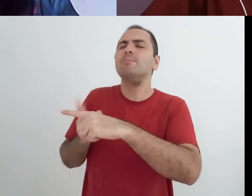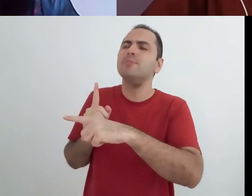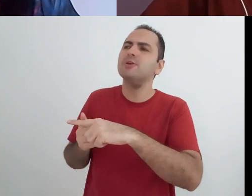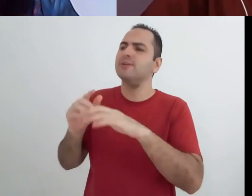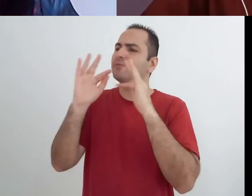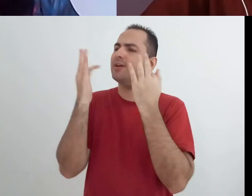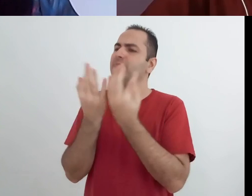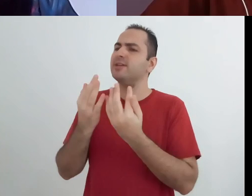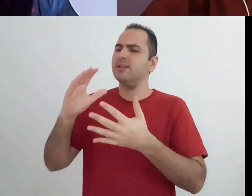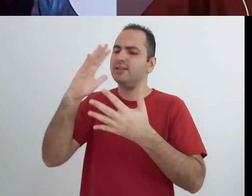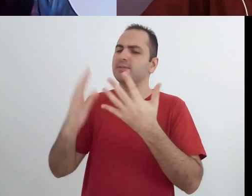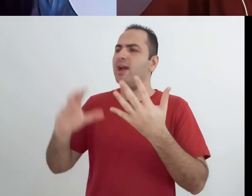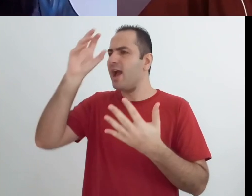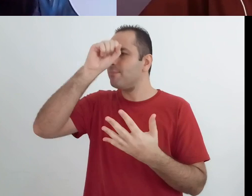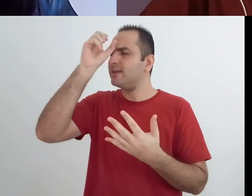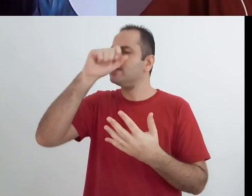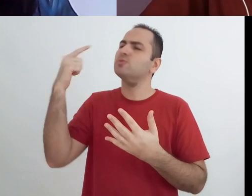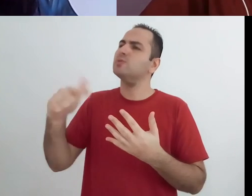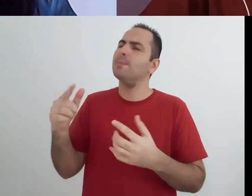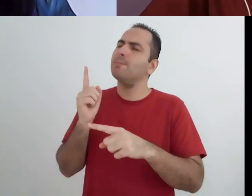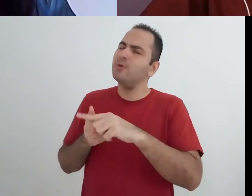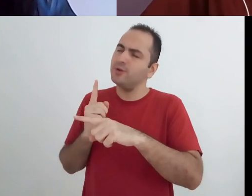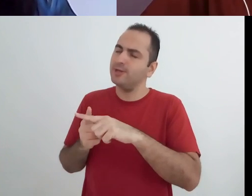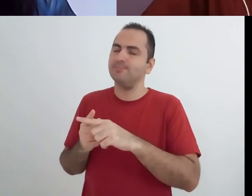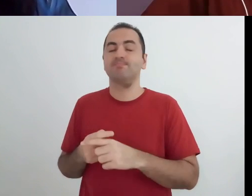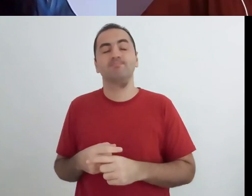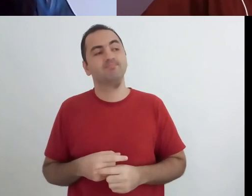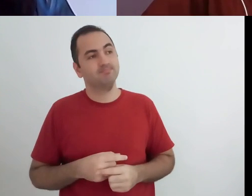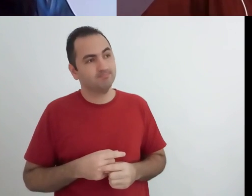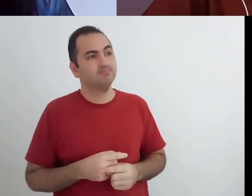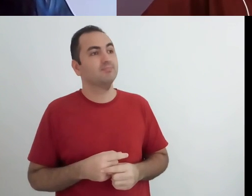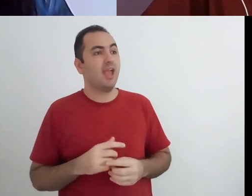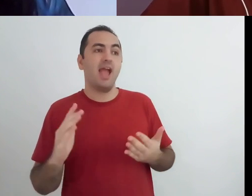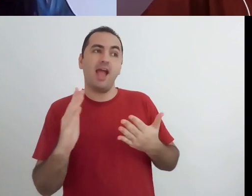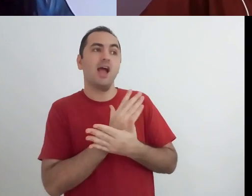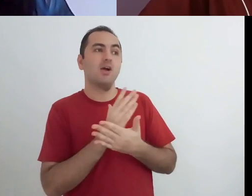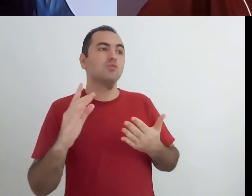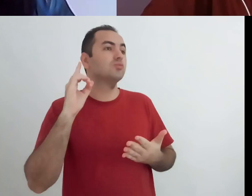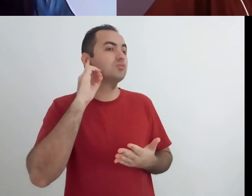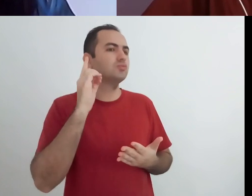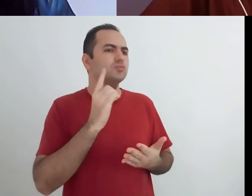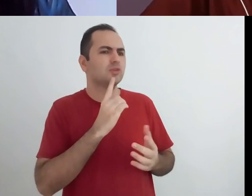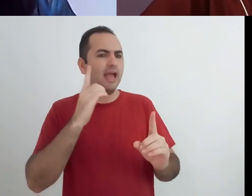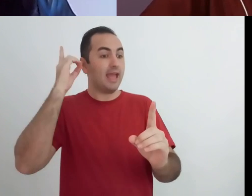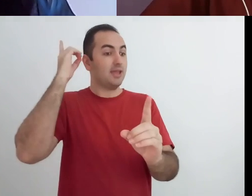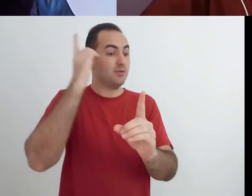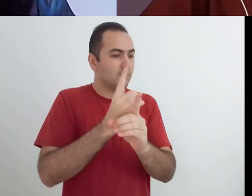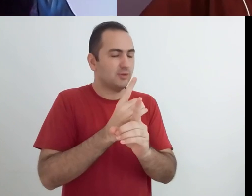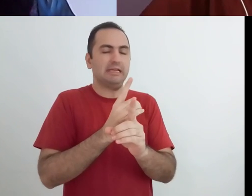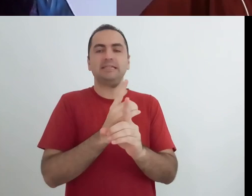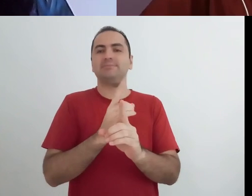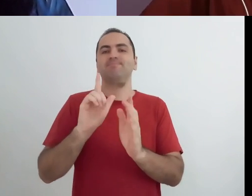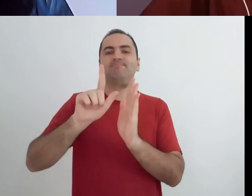São diversos fatores, né? Ou eles descobrem, né, tardiamente a surdez do filho, então eles já